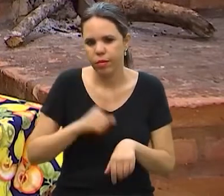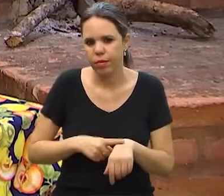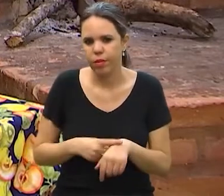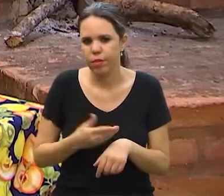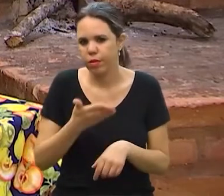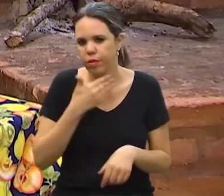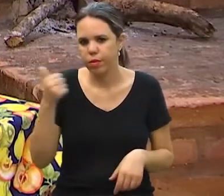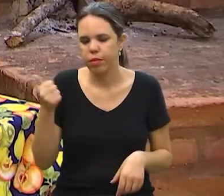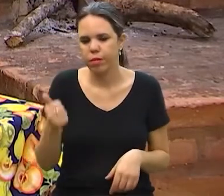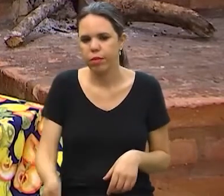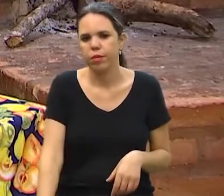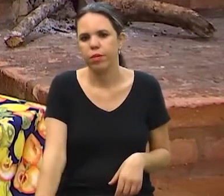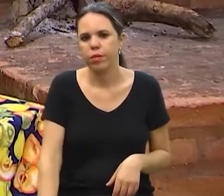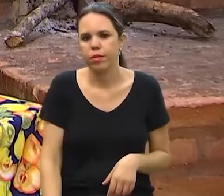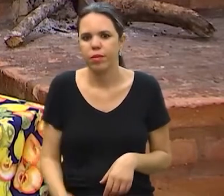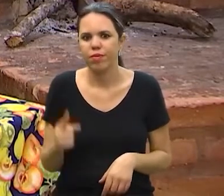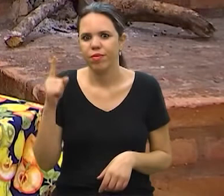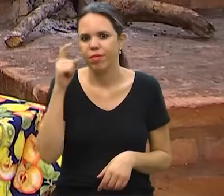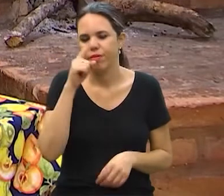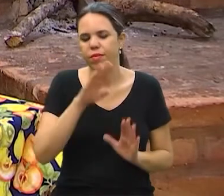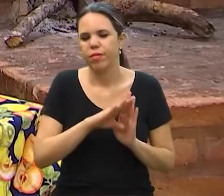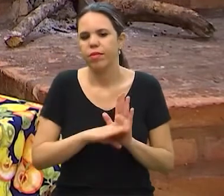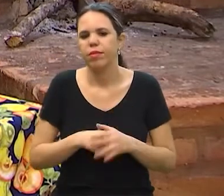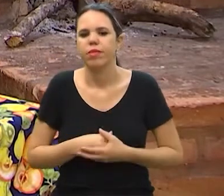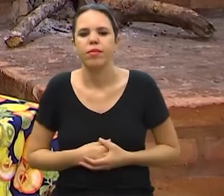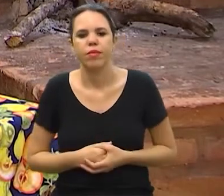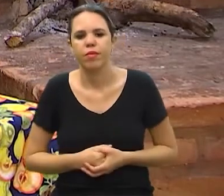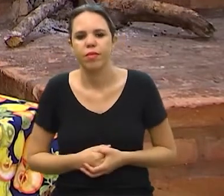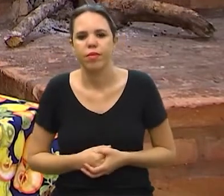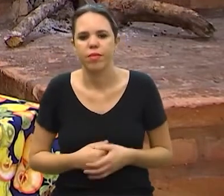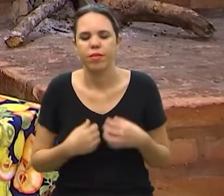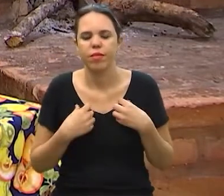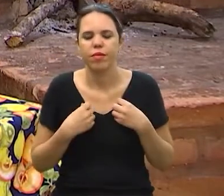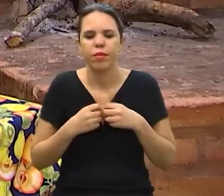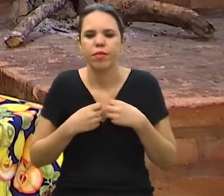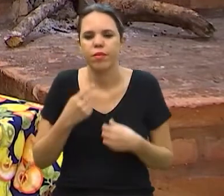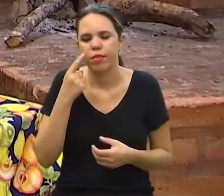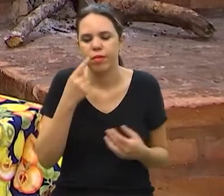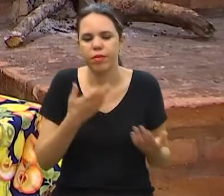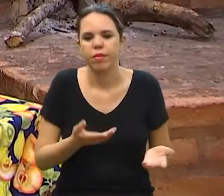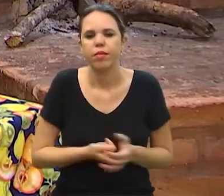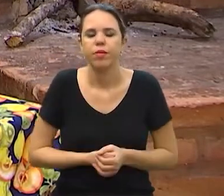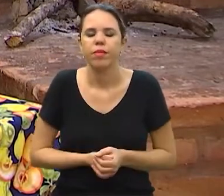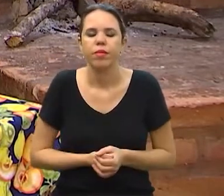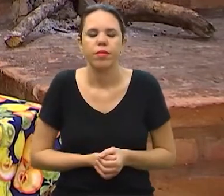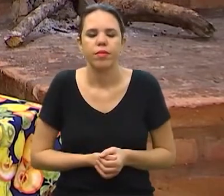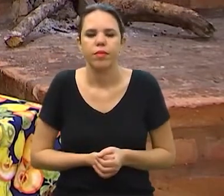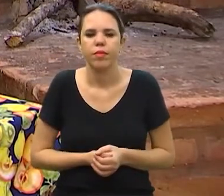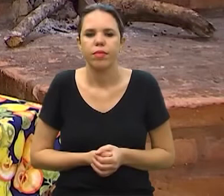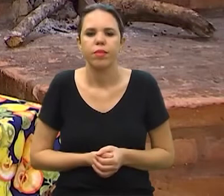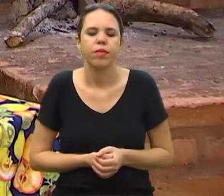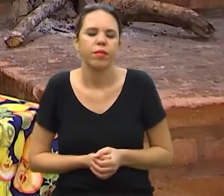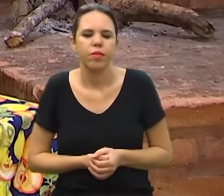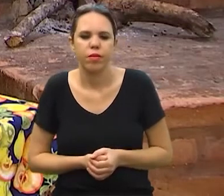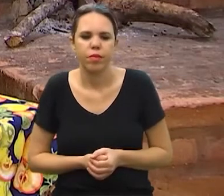parte melhor. Chegou a parte mais difícil do programa. Olha só a crocância,